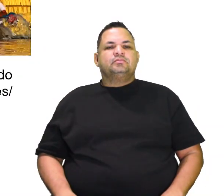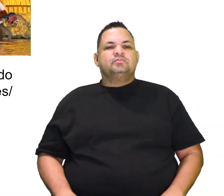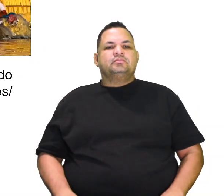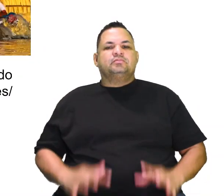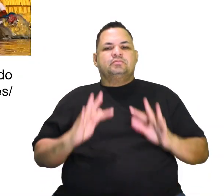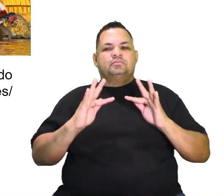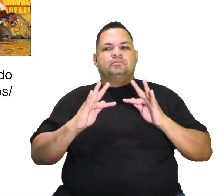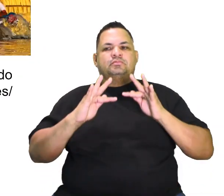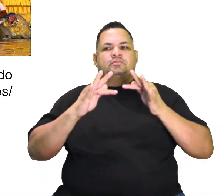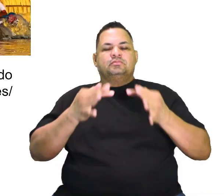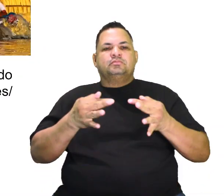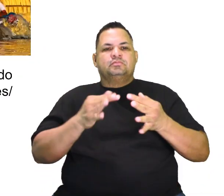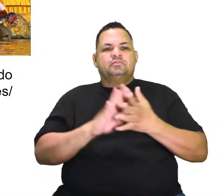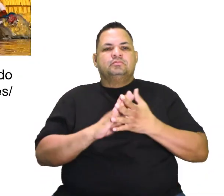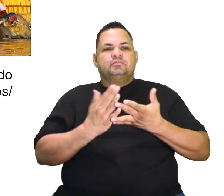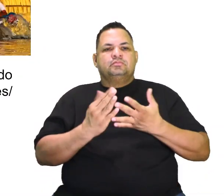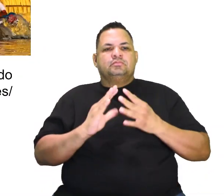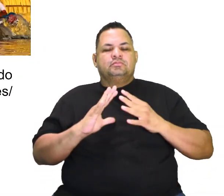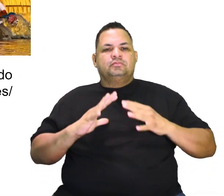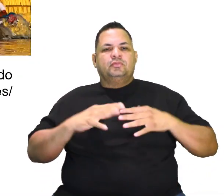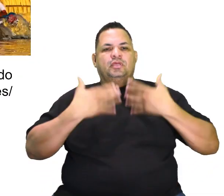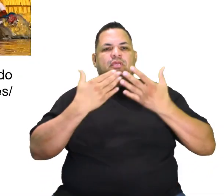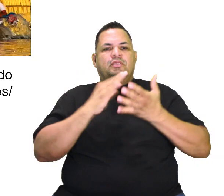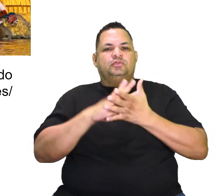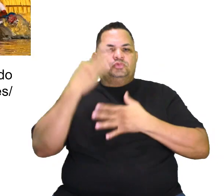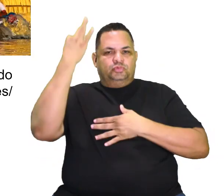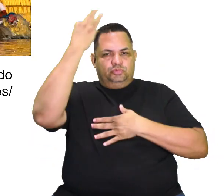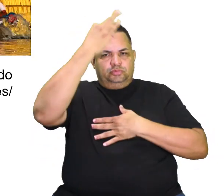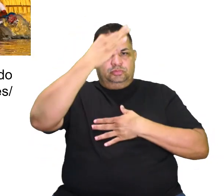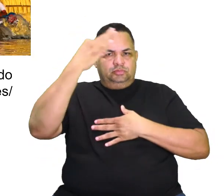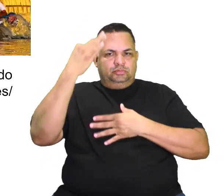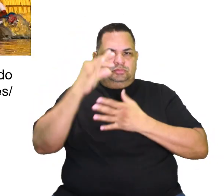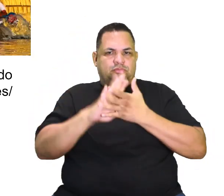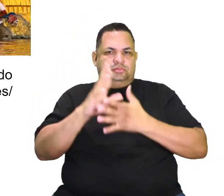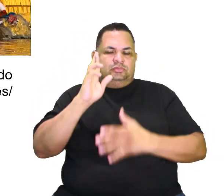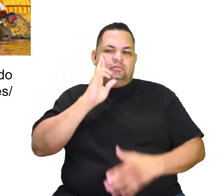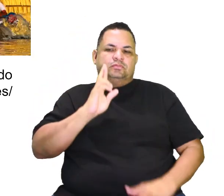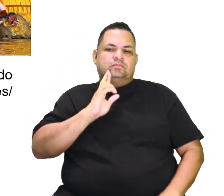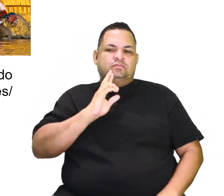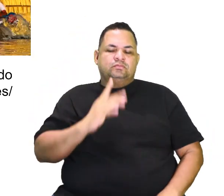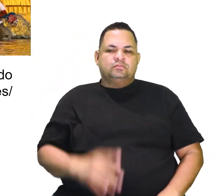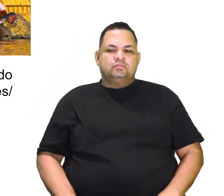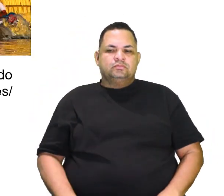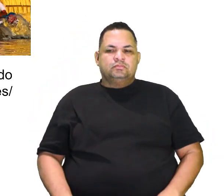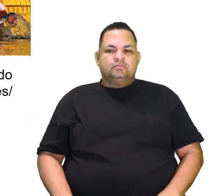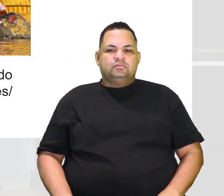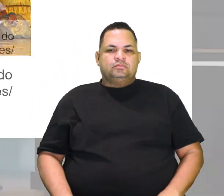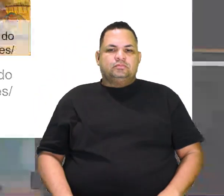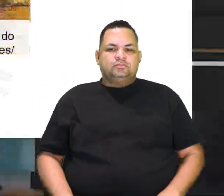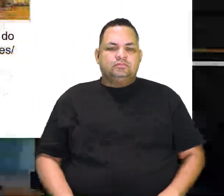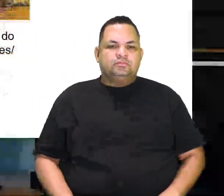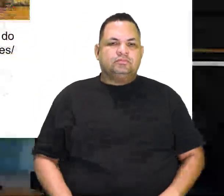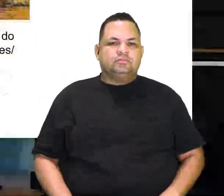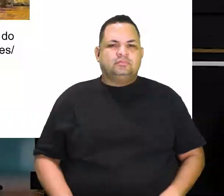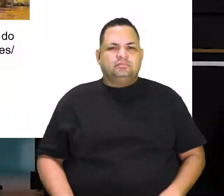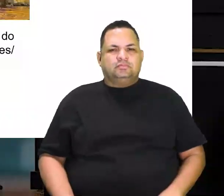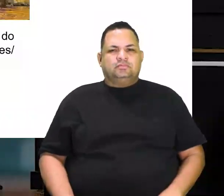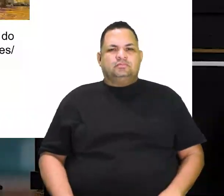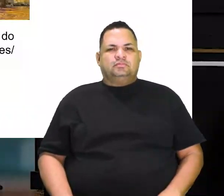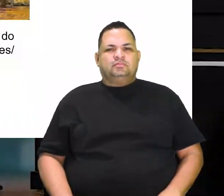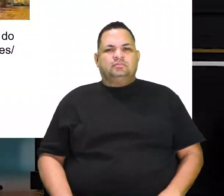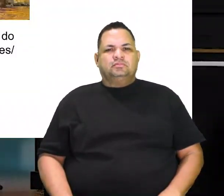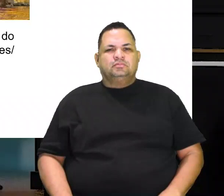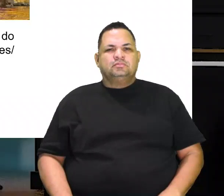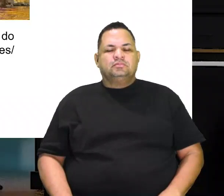Por último, vamos falar da festa do Divino Espírito Santo em Rondônia. Então, estudante, o que nós observamos aí nesta aula? Né?